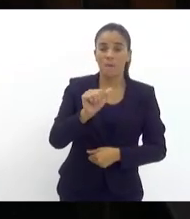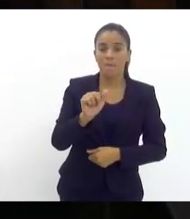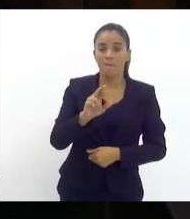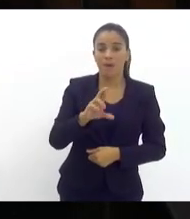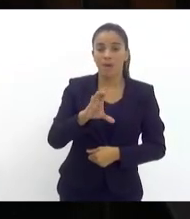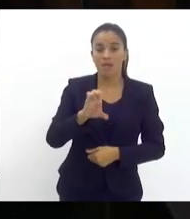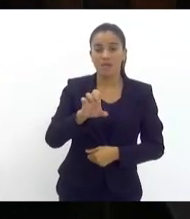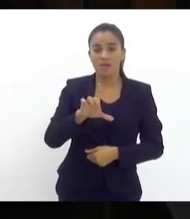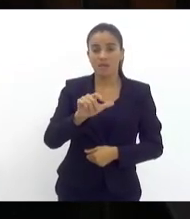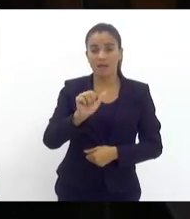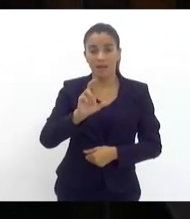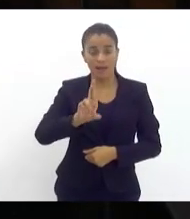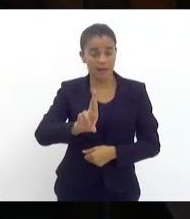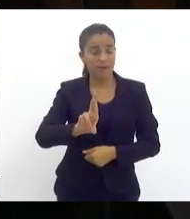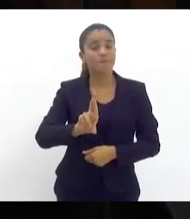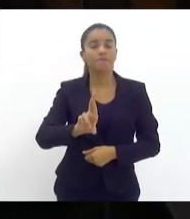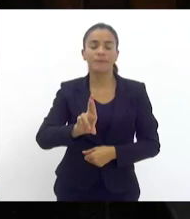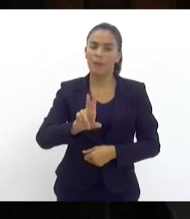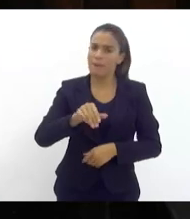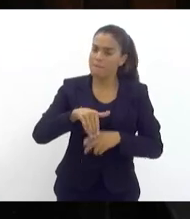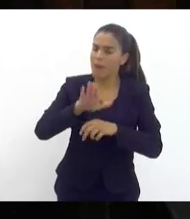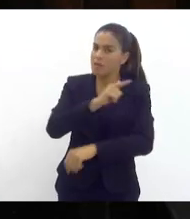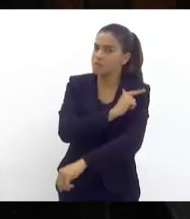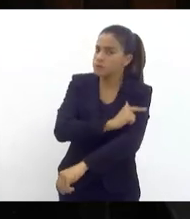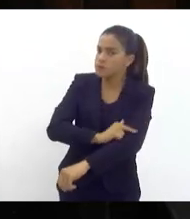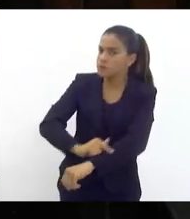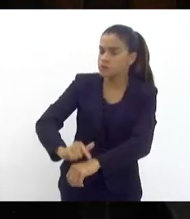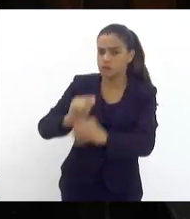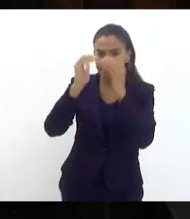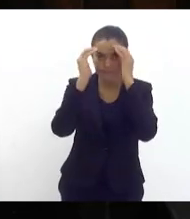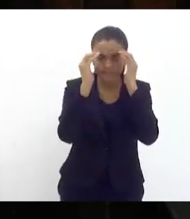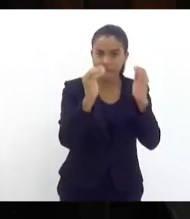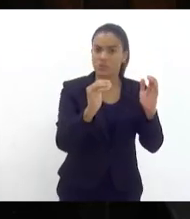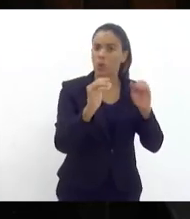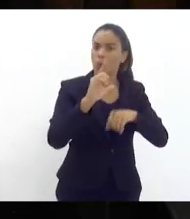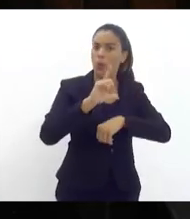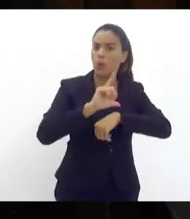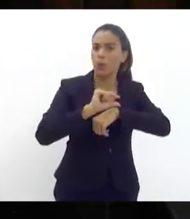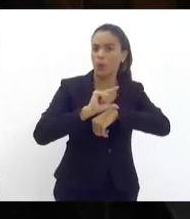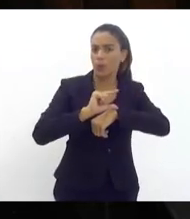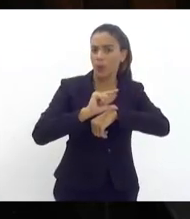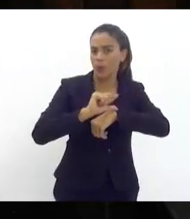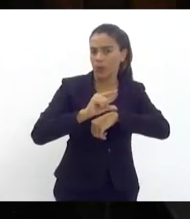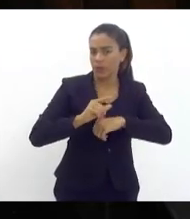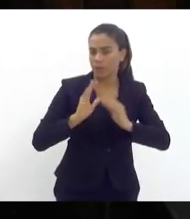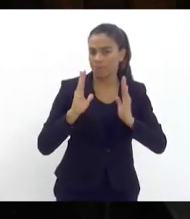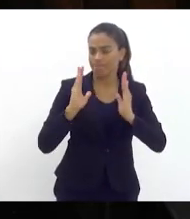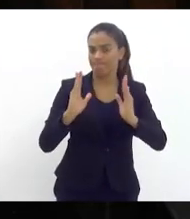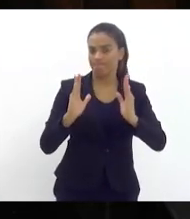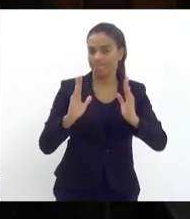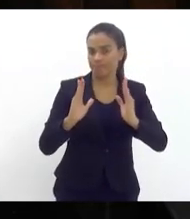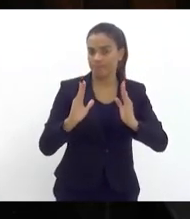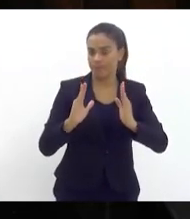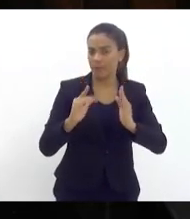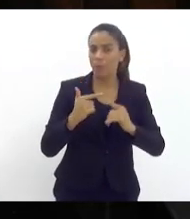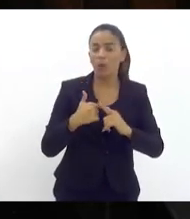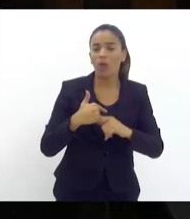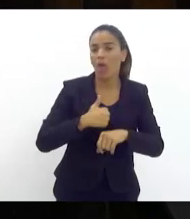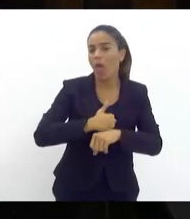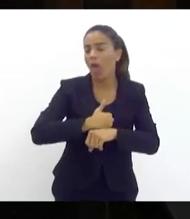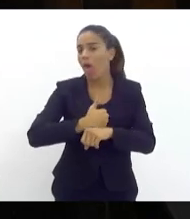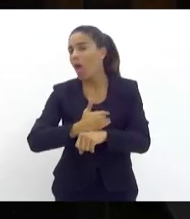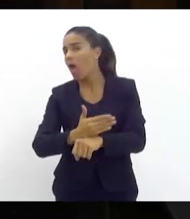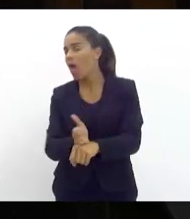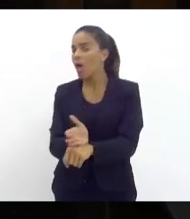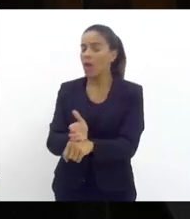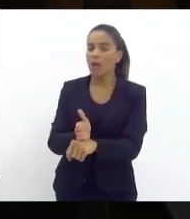sejam mais disciplinados na questão do tempo e a gente gasta que tempo muito tempo